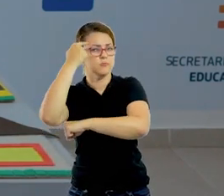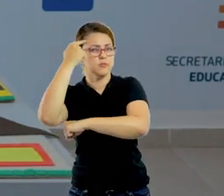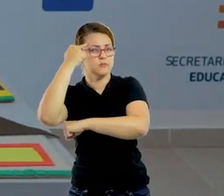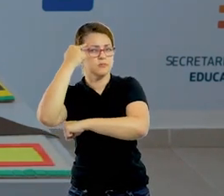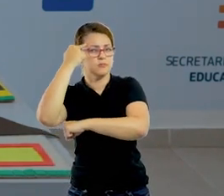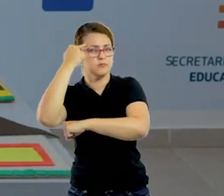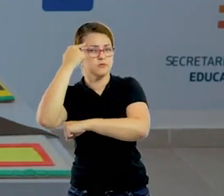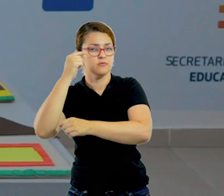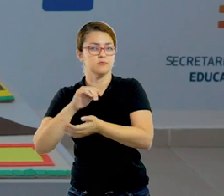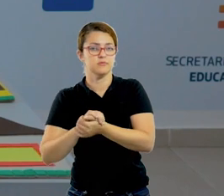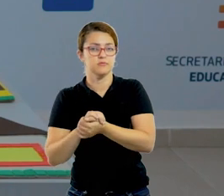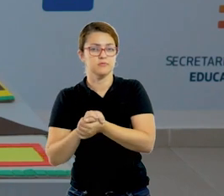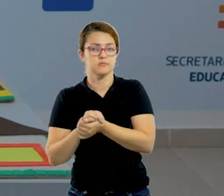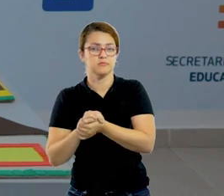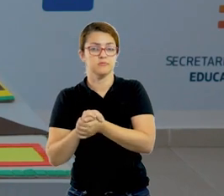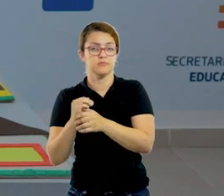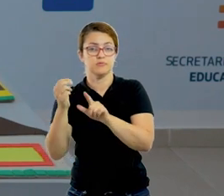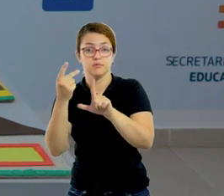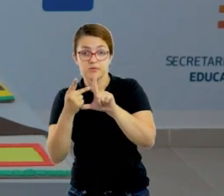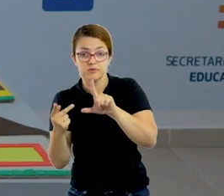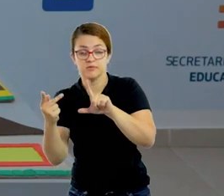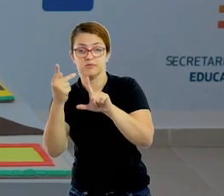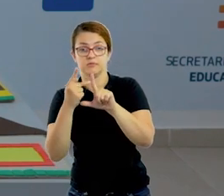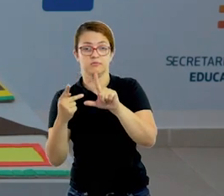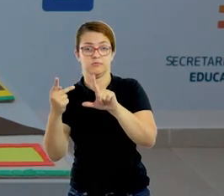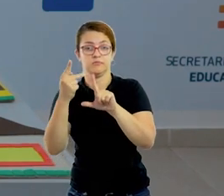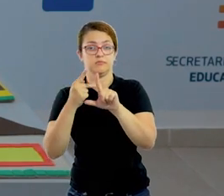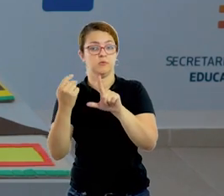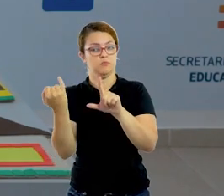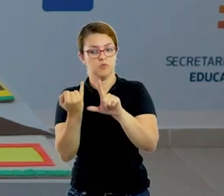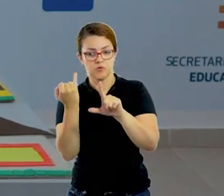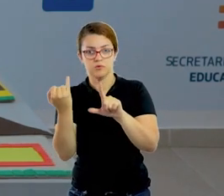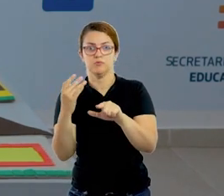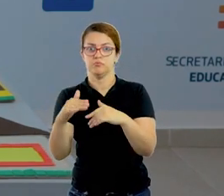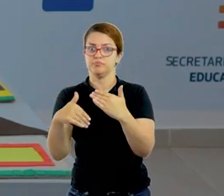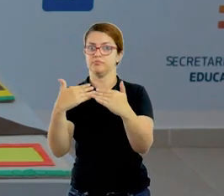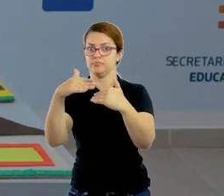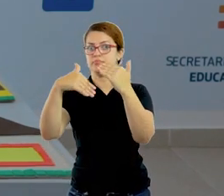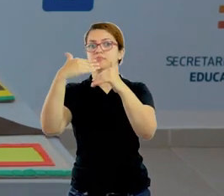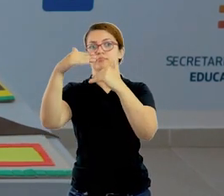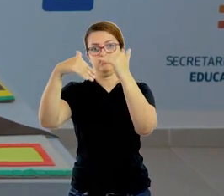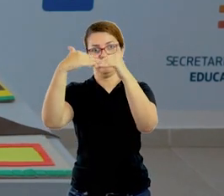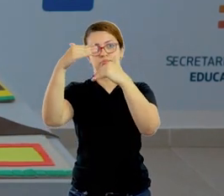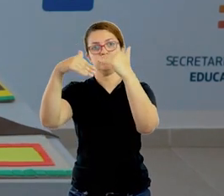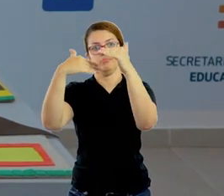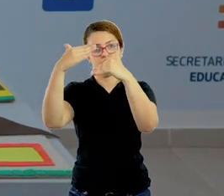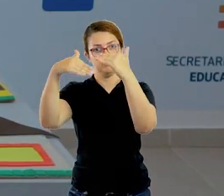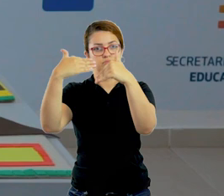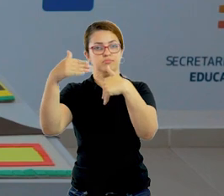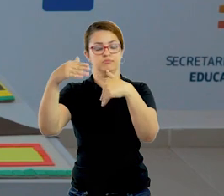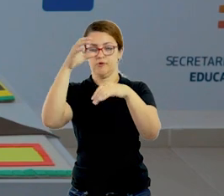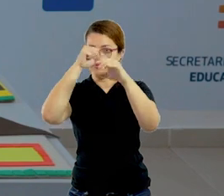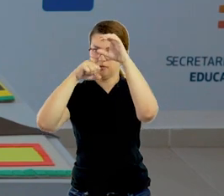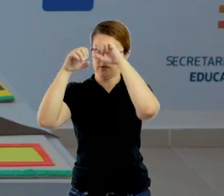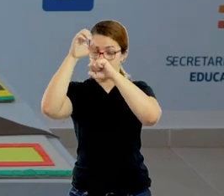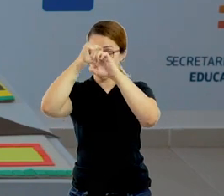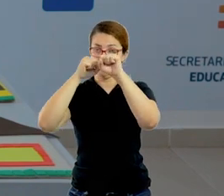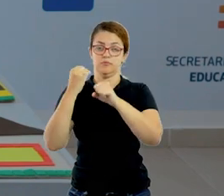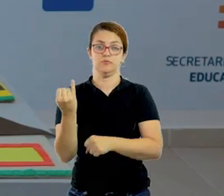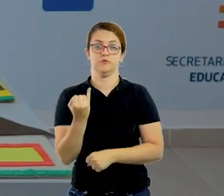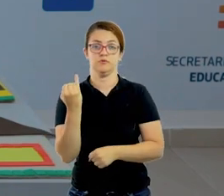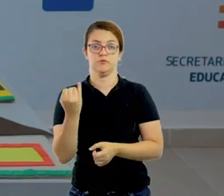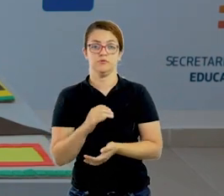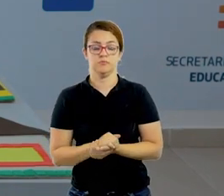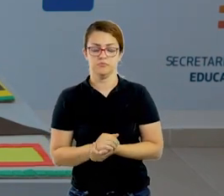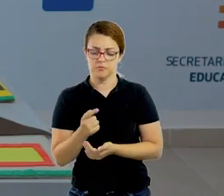noção da figura e do desenho. É importante para o desenvolvimento da criança nessa fase, tá? Nessa fase inicial dela é muito